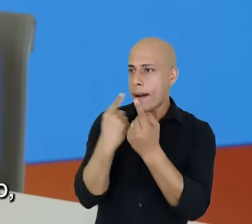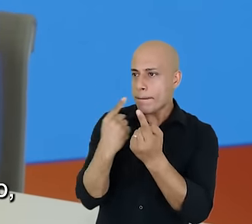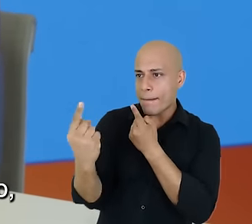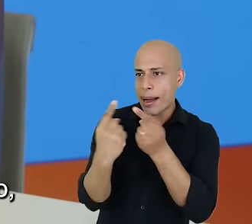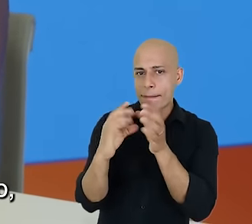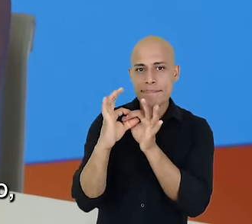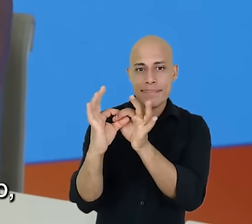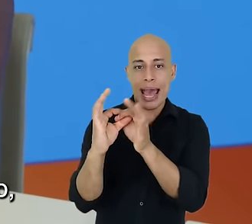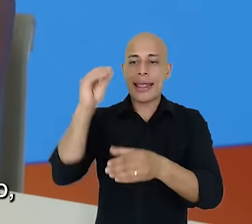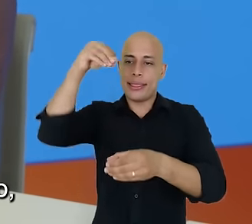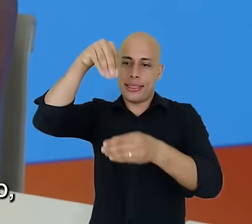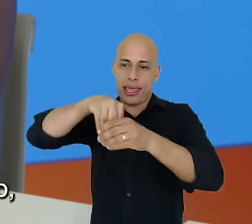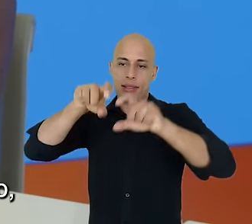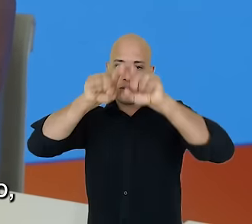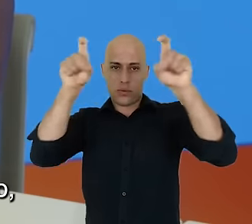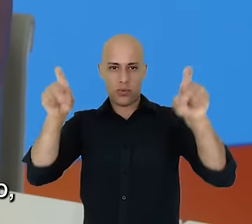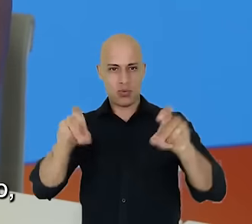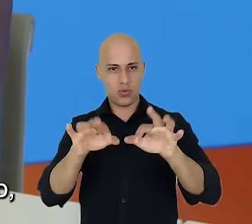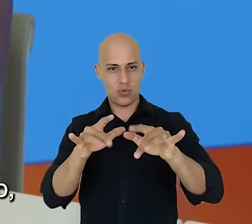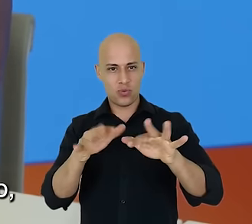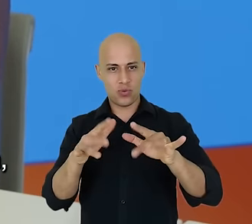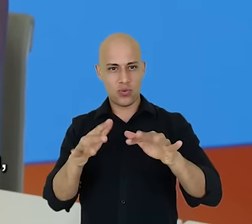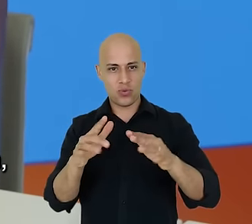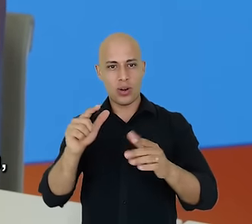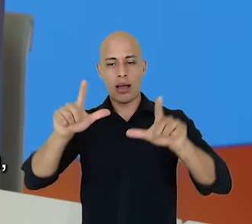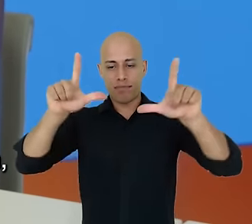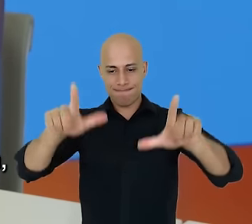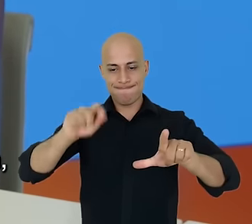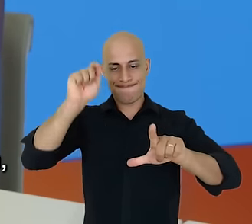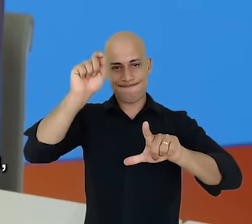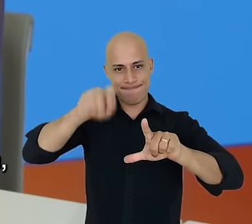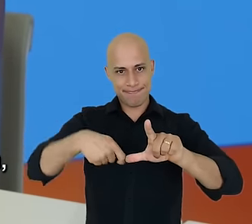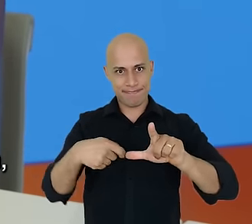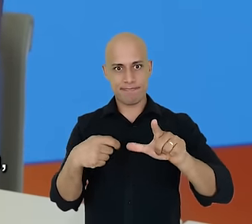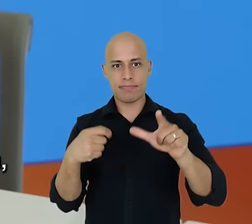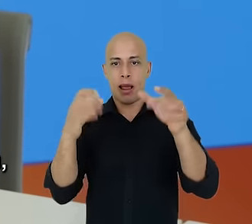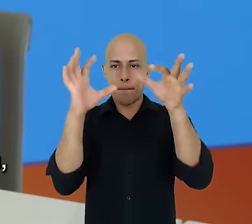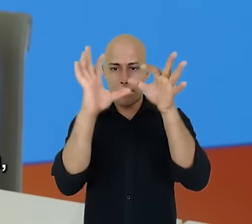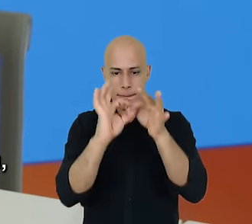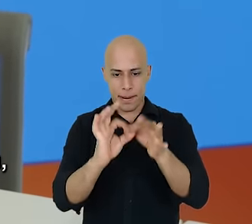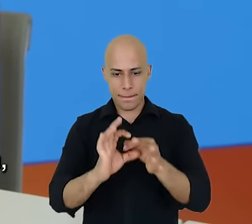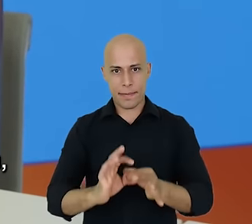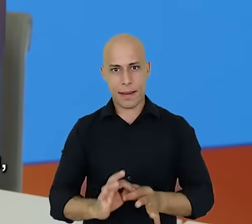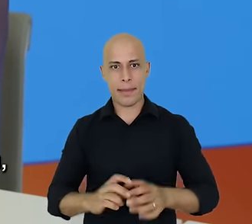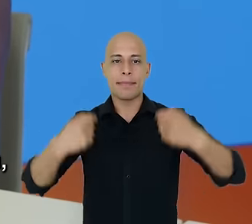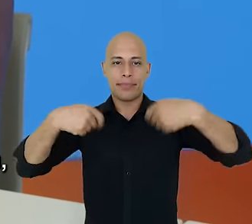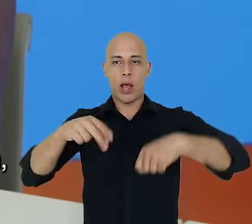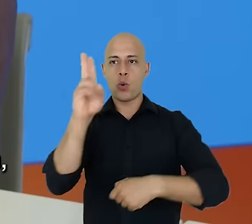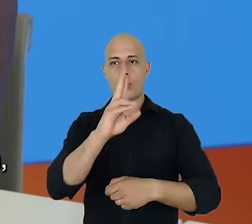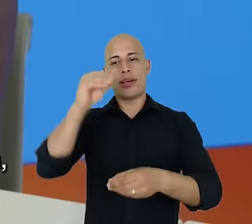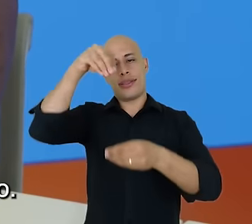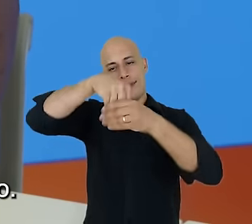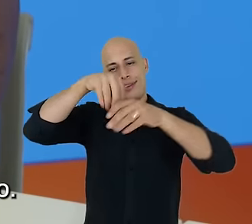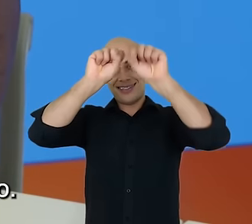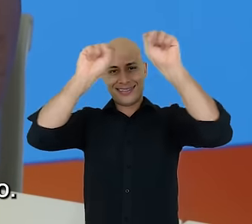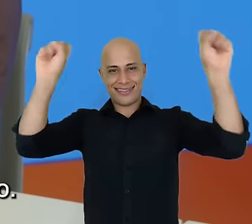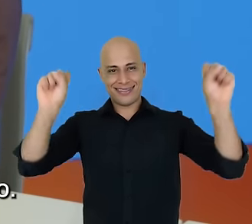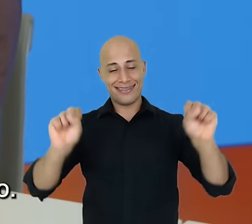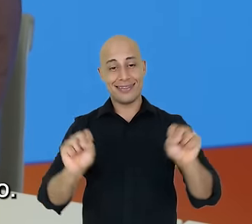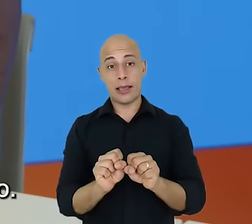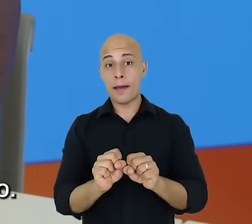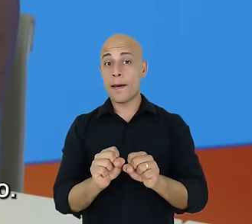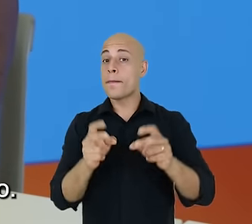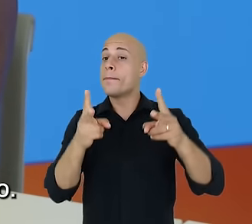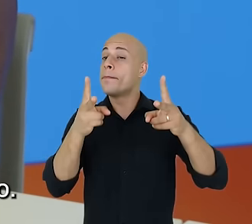para ficar mais claro né vai conversar com o certificado com o dispositivo que a pessoa tem para daí fazer o uso no sistema esse a gente